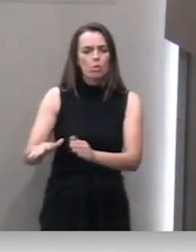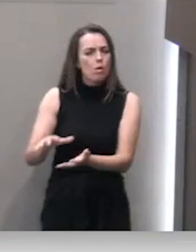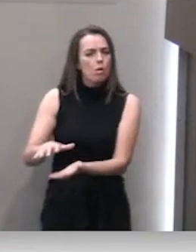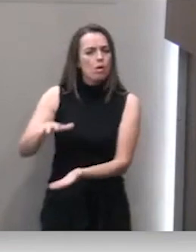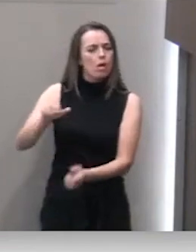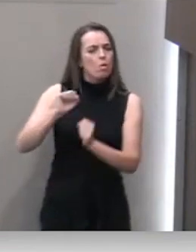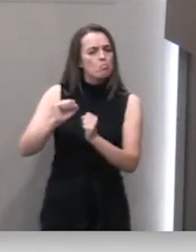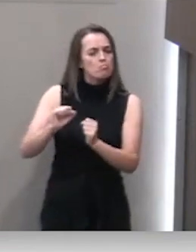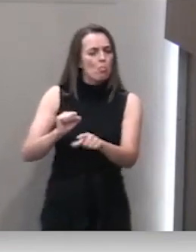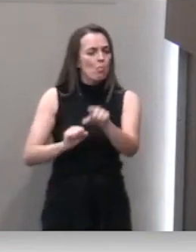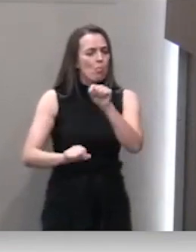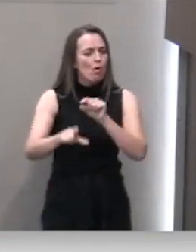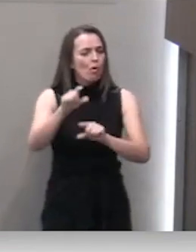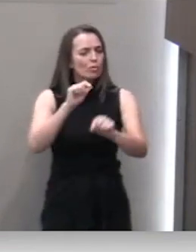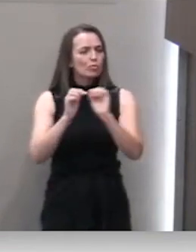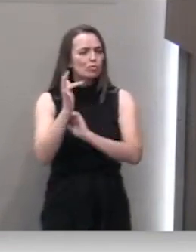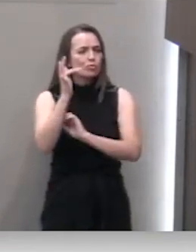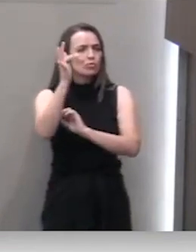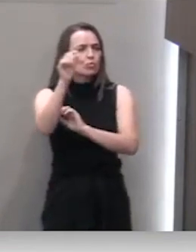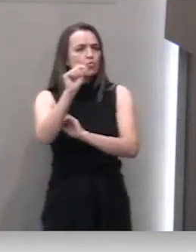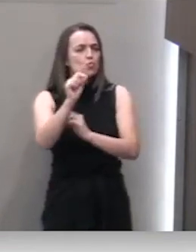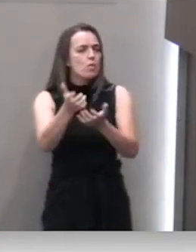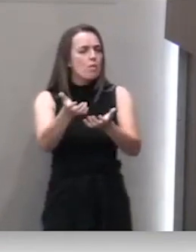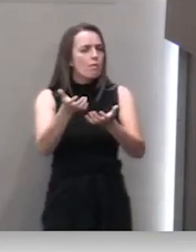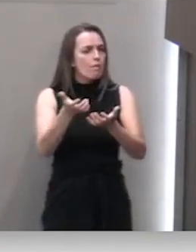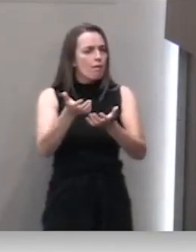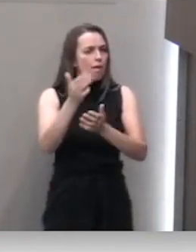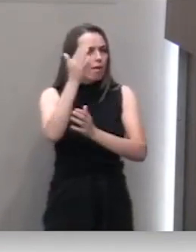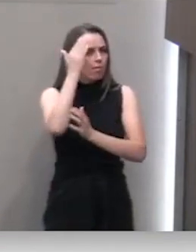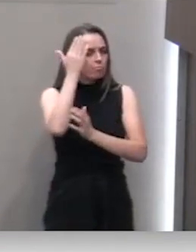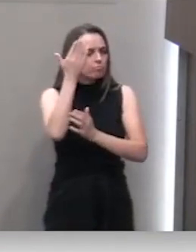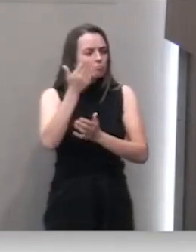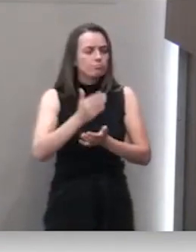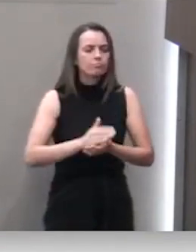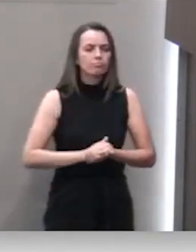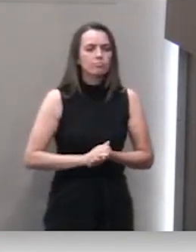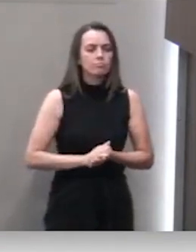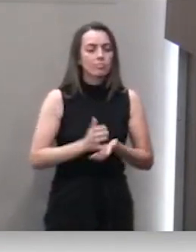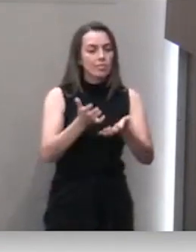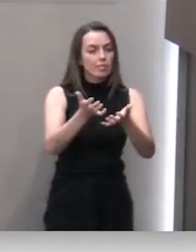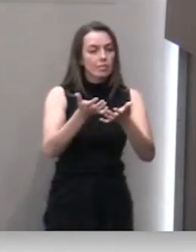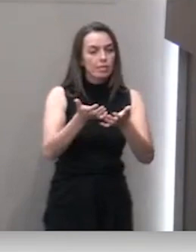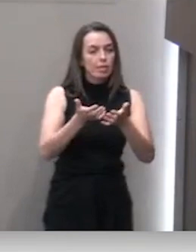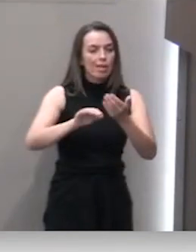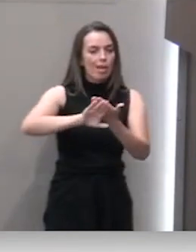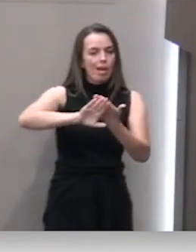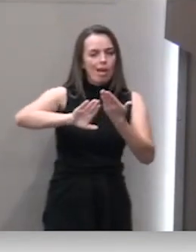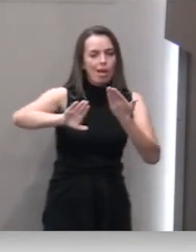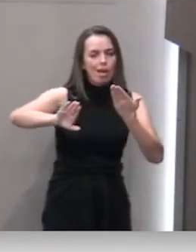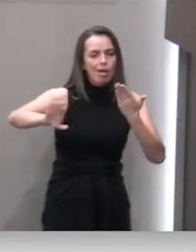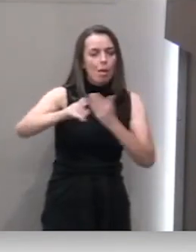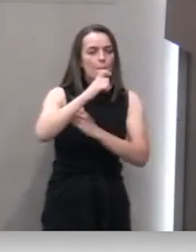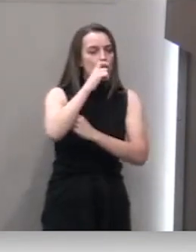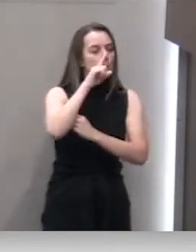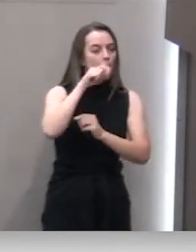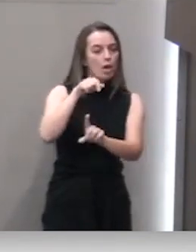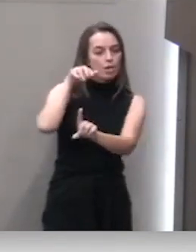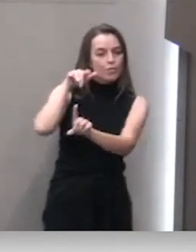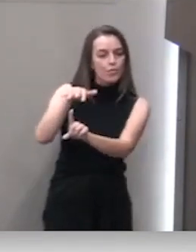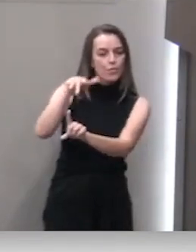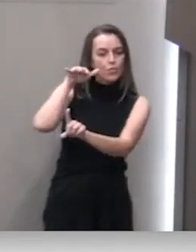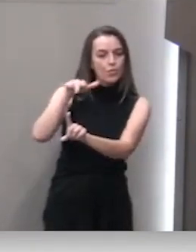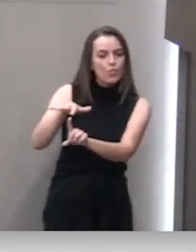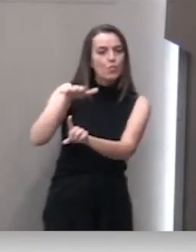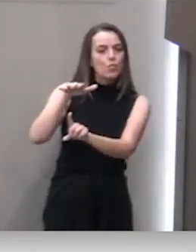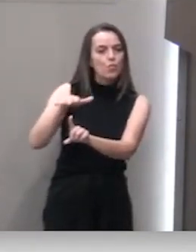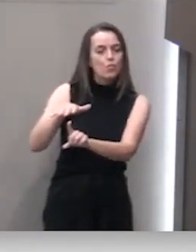momento adequado. Ou seja, querem afastar a influência dos pais sobre a formação